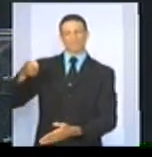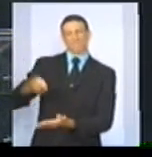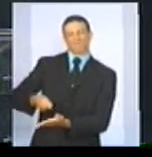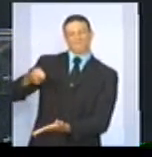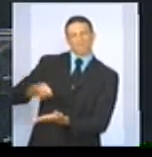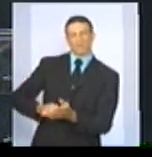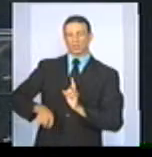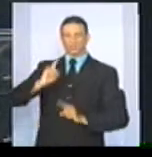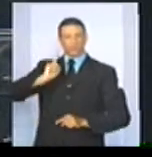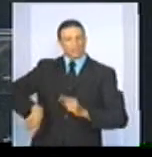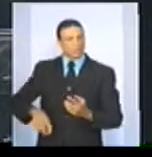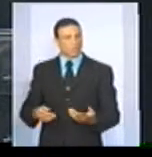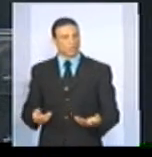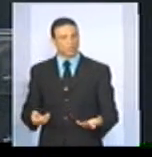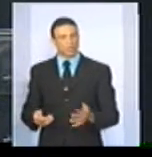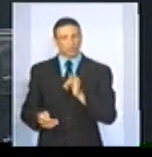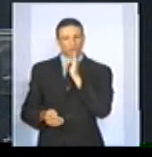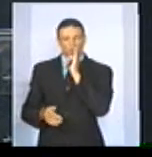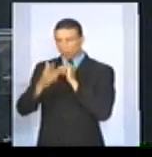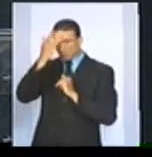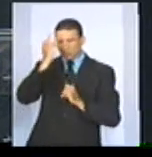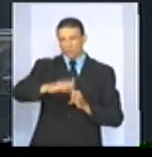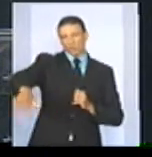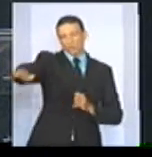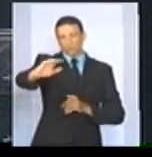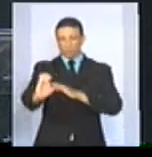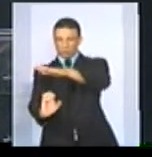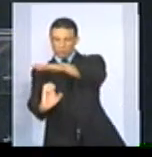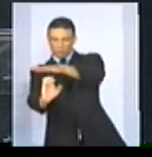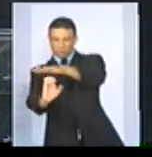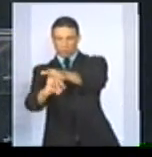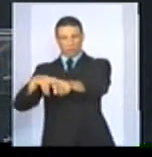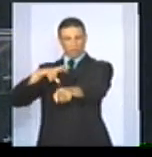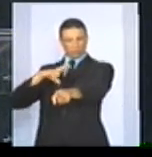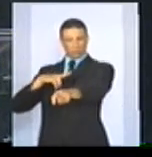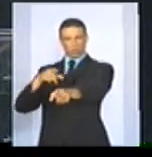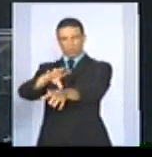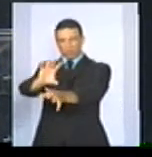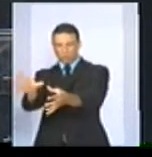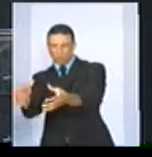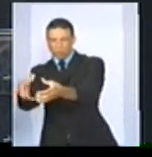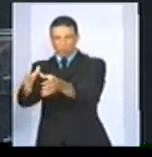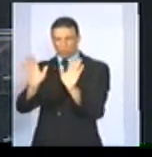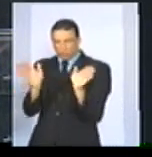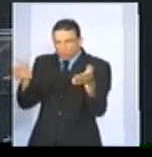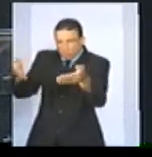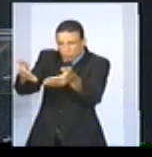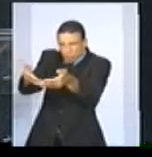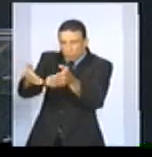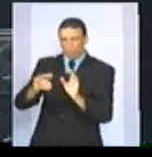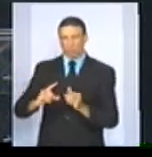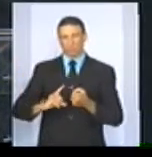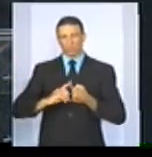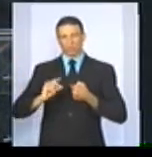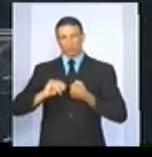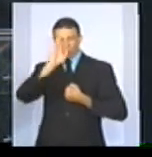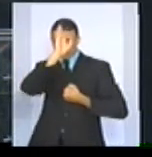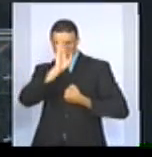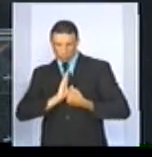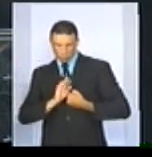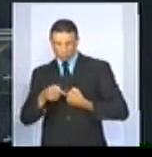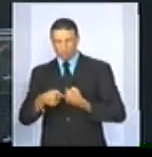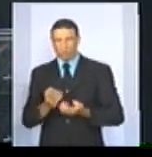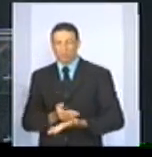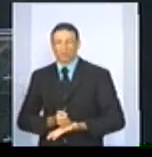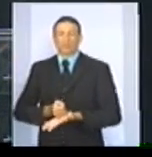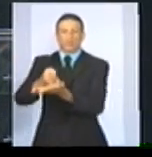propriedade intelectual para um outro empreendedor, empresarial, com finalidade de lucro, com cláusula de gratuidade, que é uma